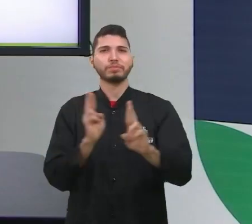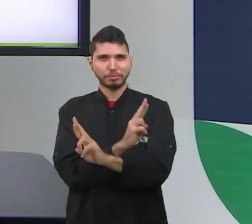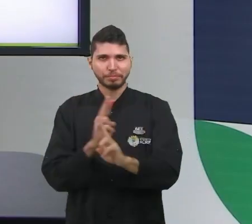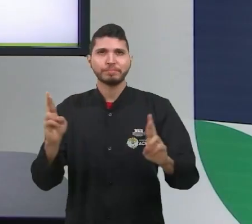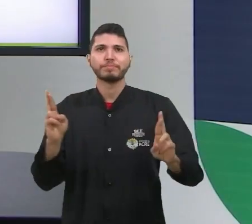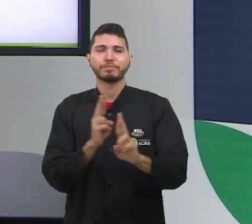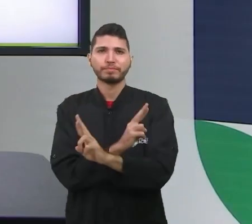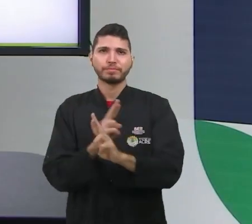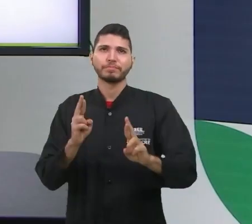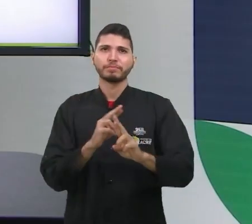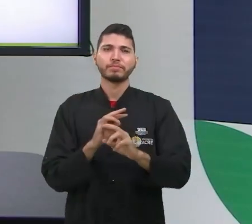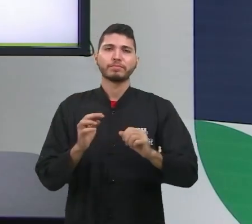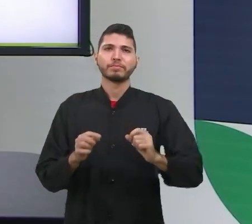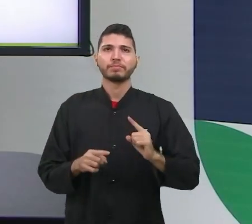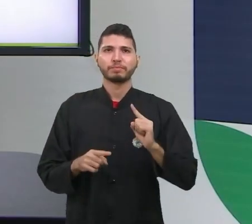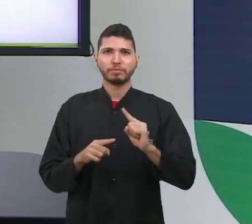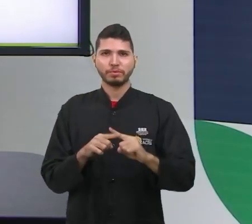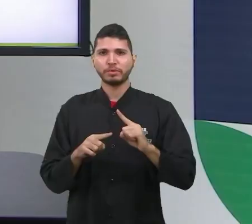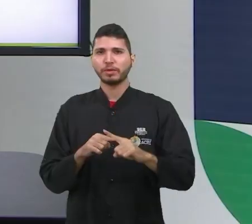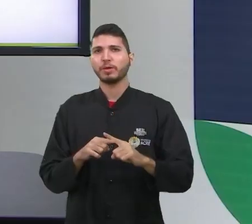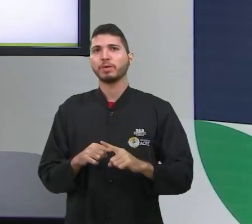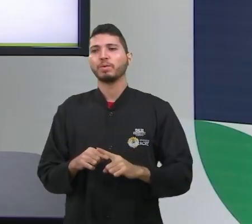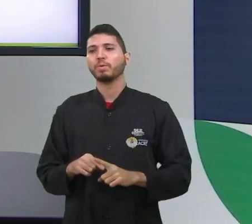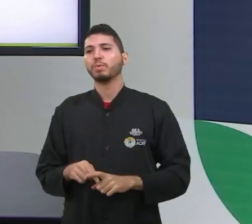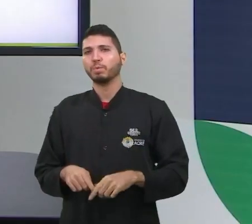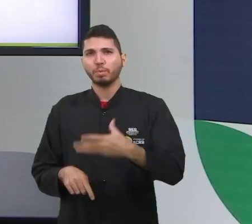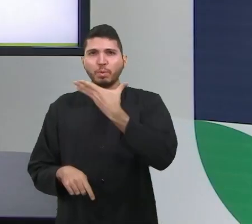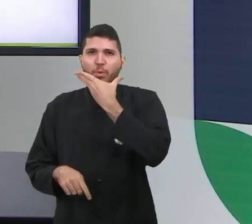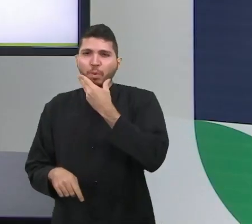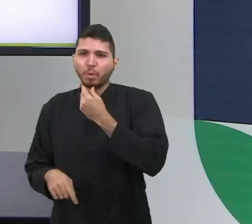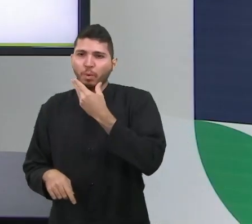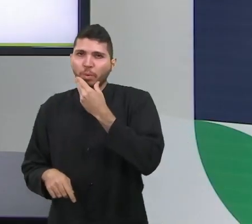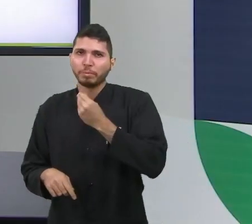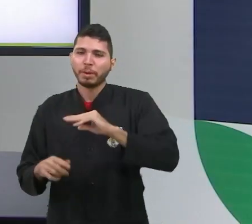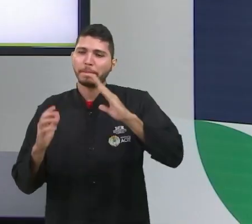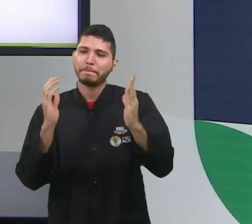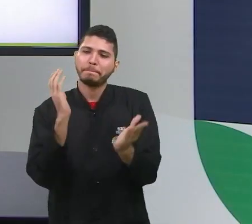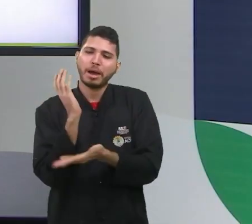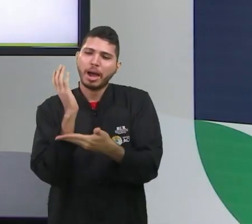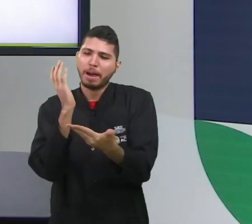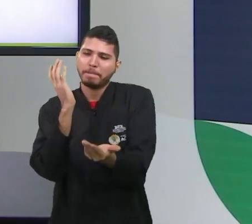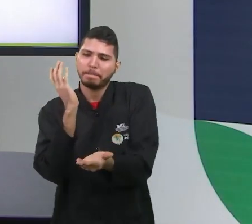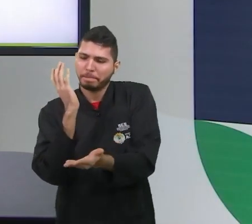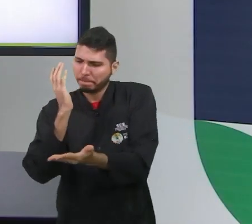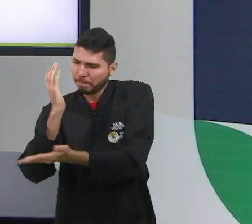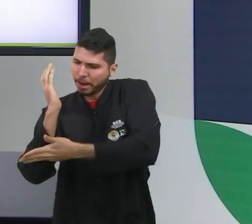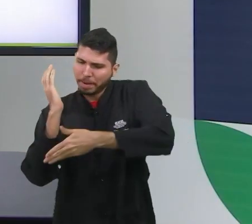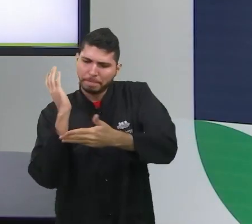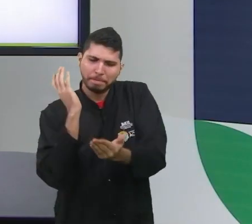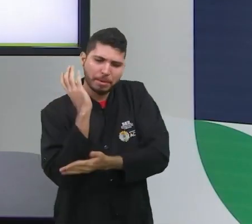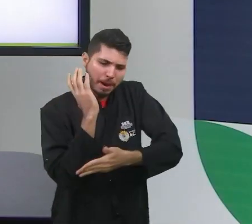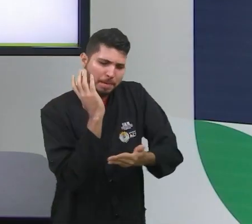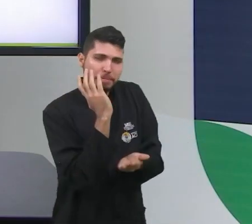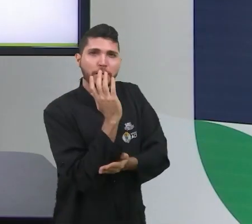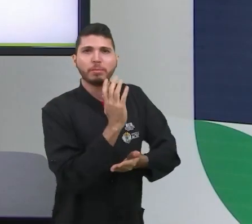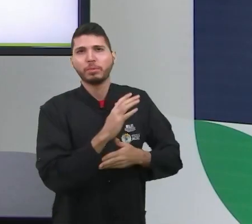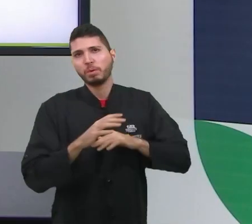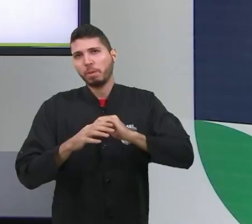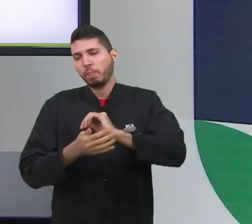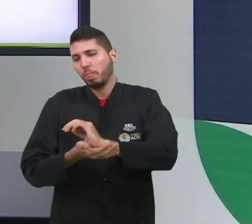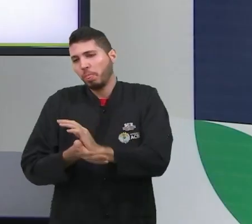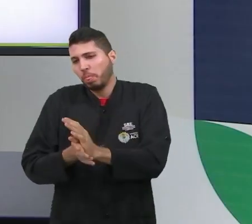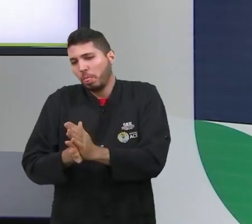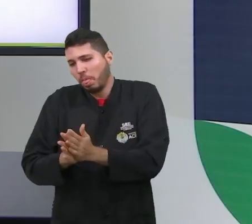ali, já retirou toda a vegetação. Olha que interessante. E ela ocorre principalmente aí